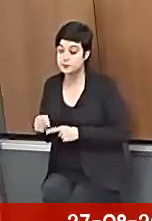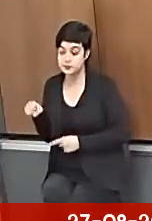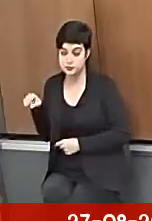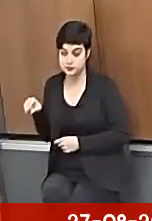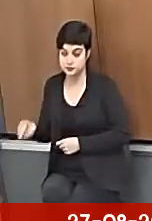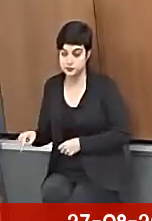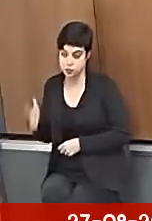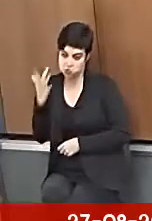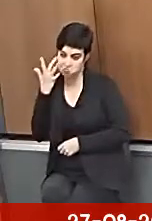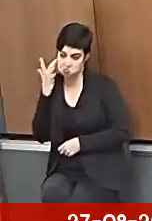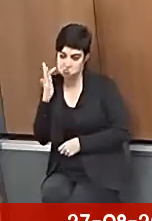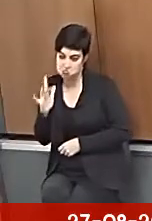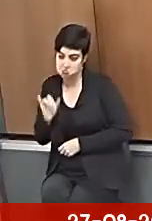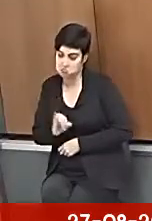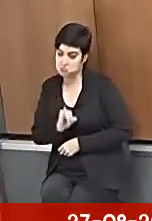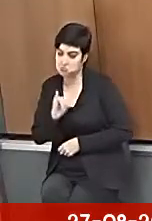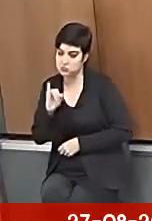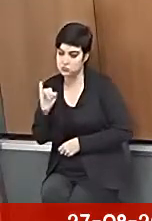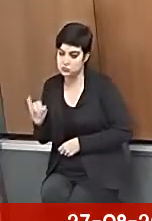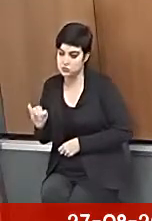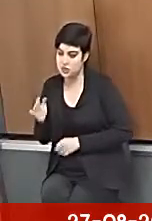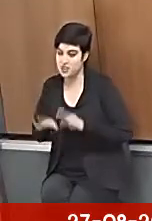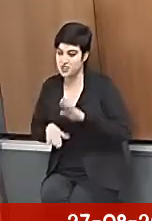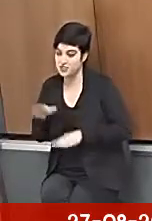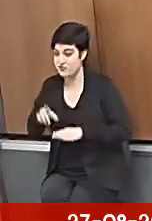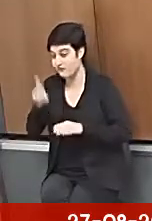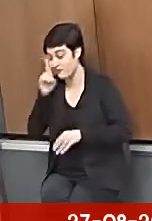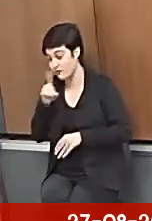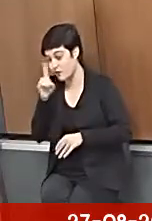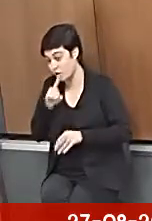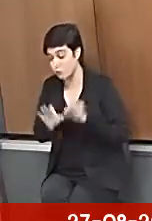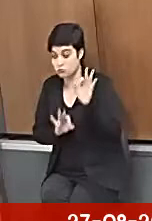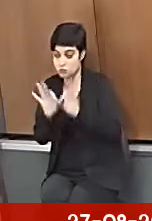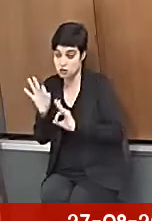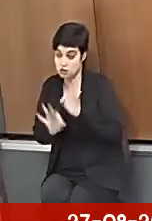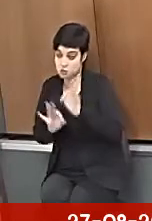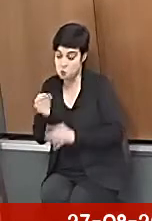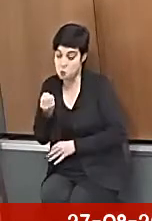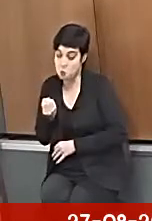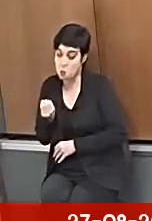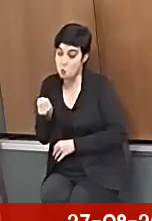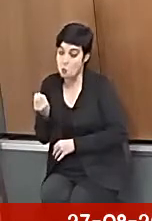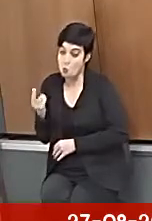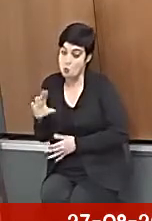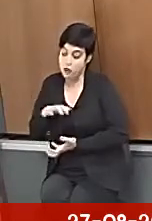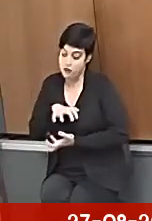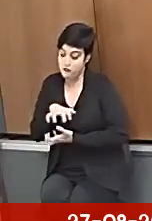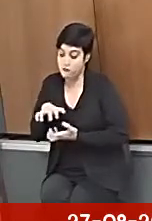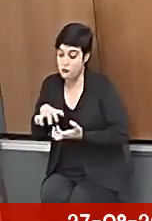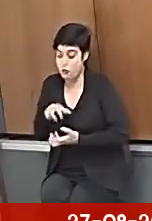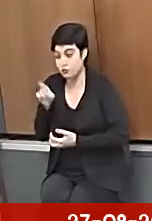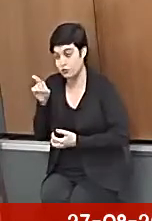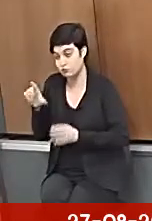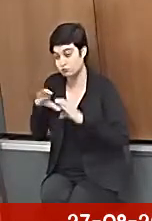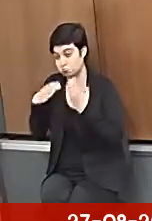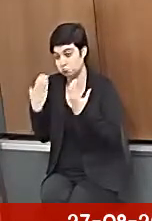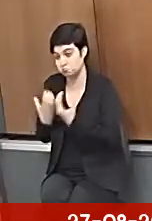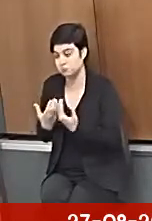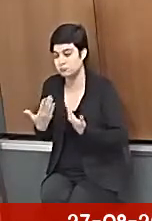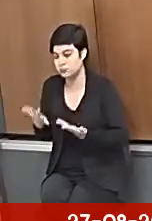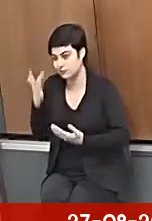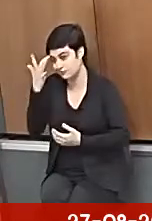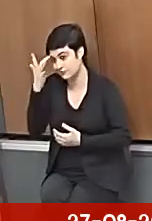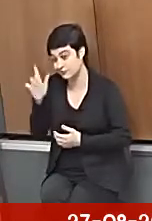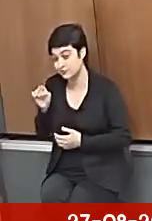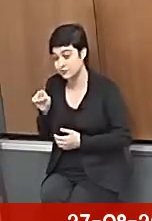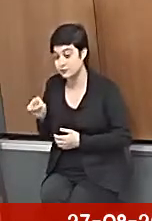ali não sei se por é falha de planejamento quando a construção ou da record é da reforma do estádio por ali